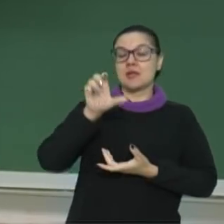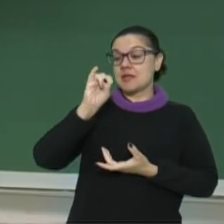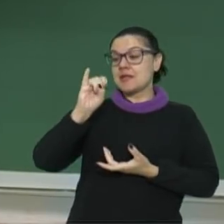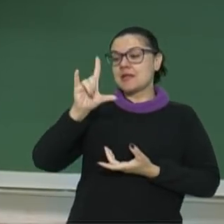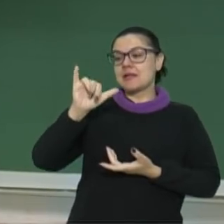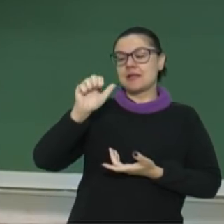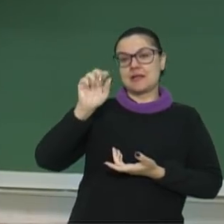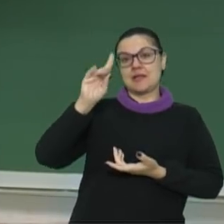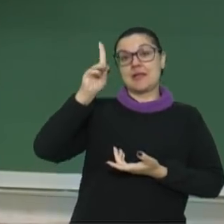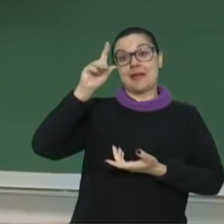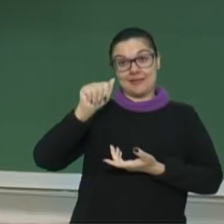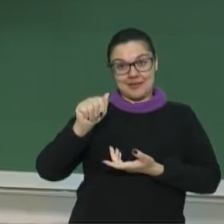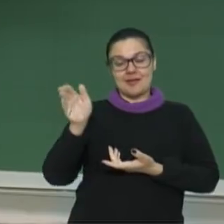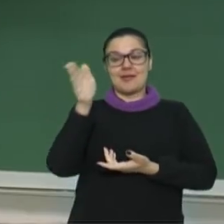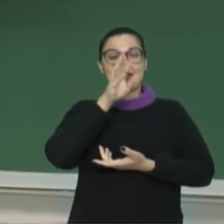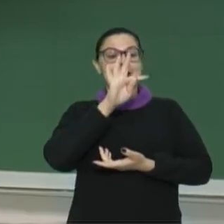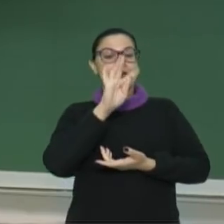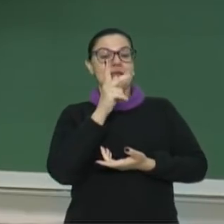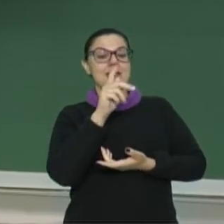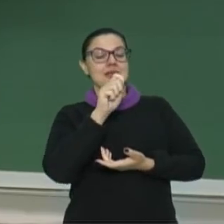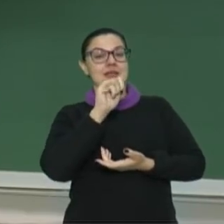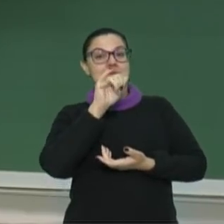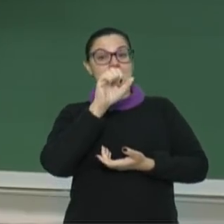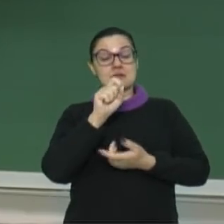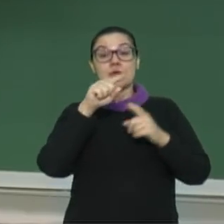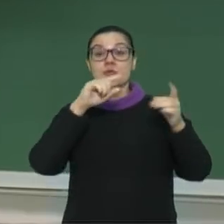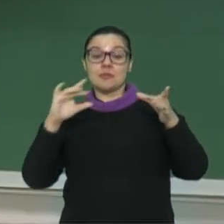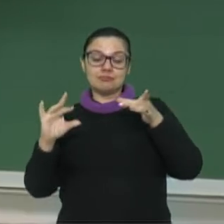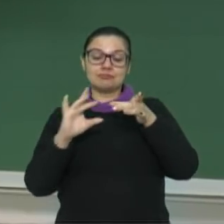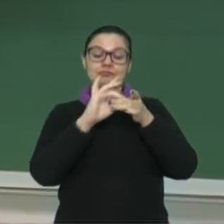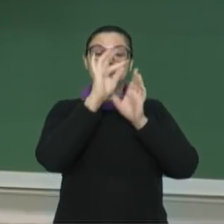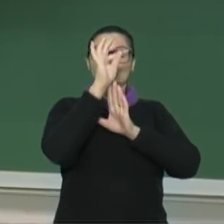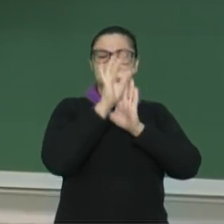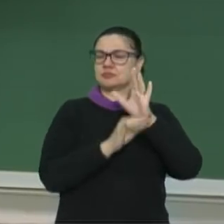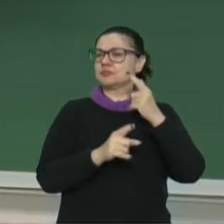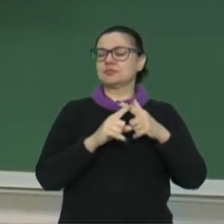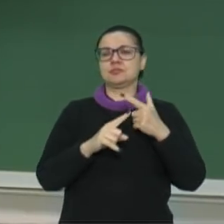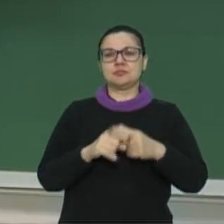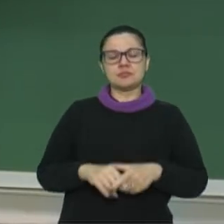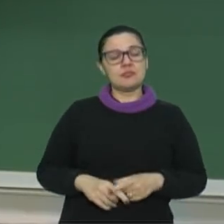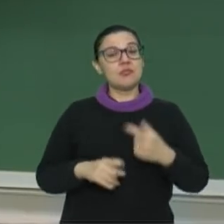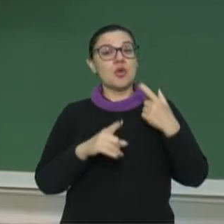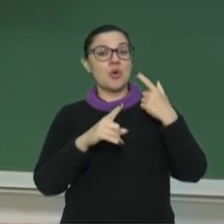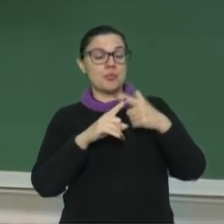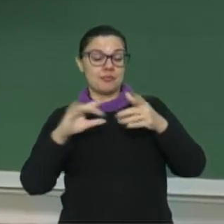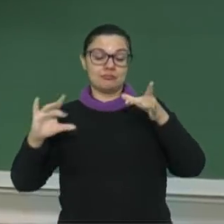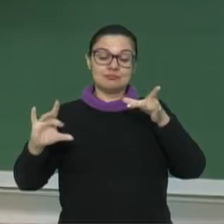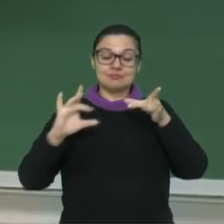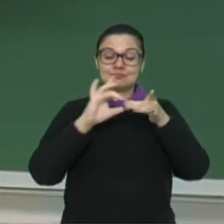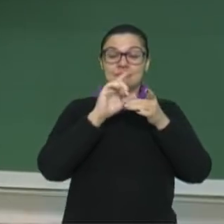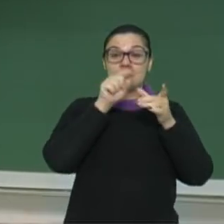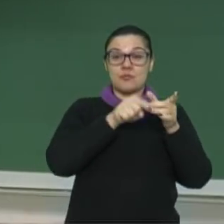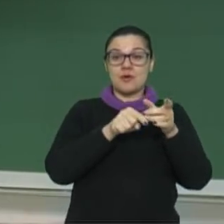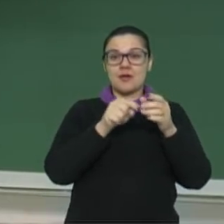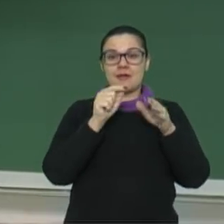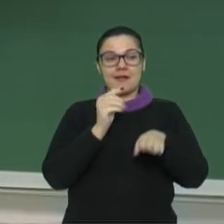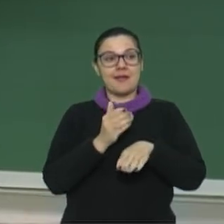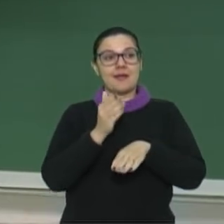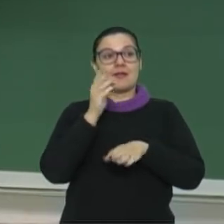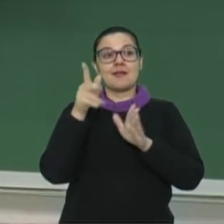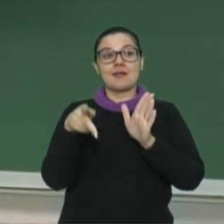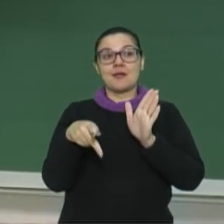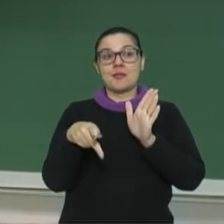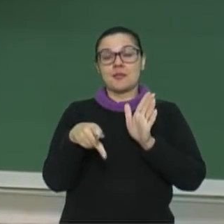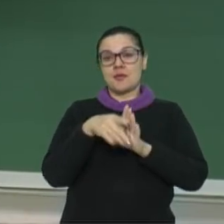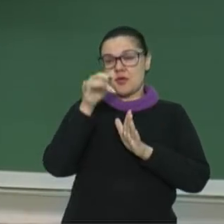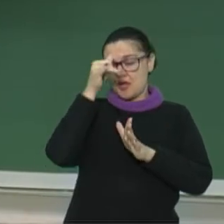Alves e Thaís Oliveira. Isso é coesão textual. Por quê? Porque a gente falou que a coesão, um dos aspectos dela